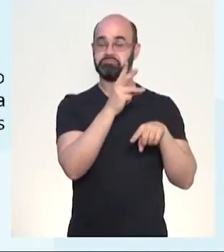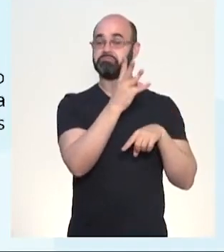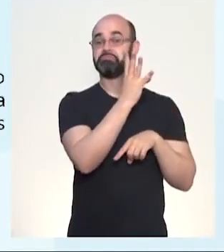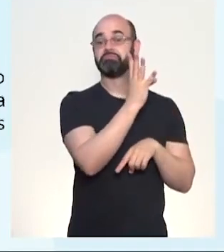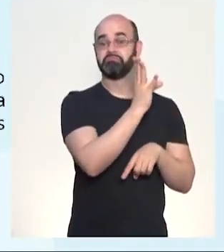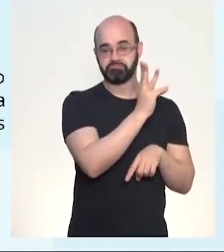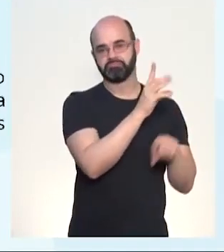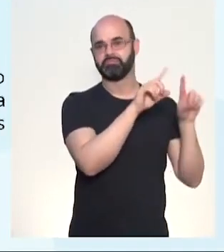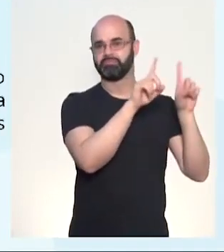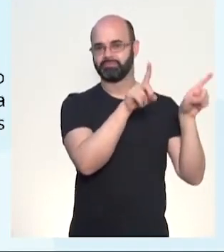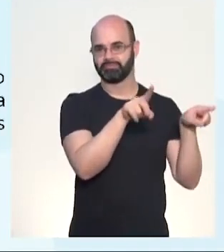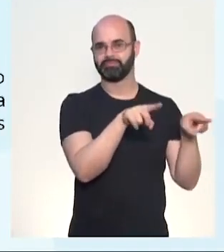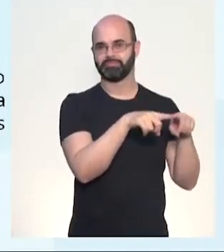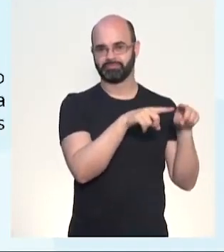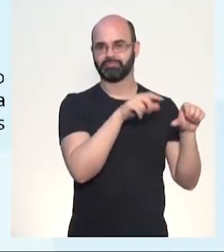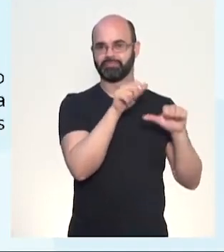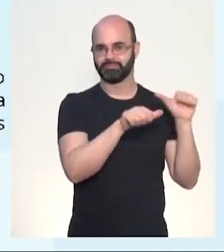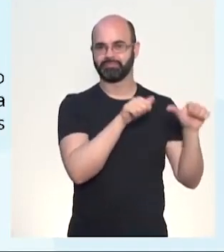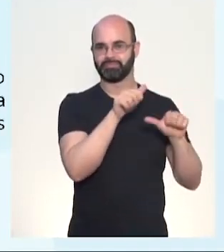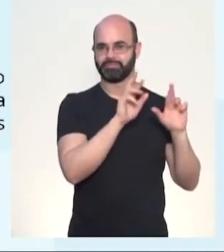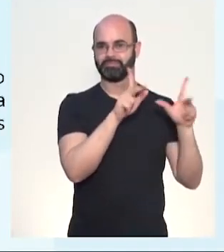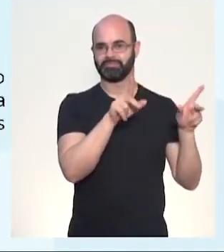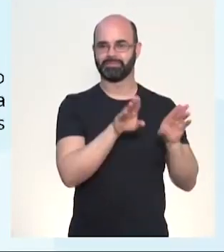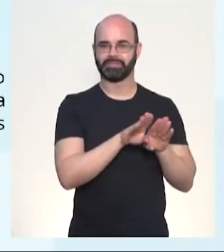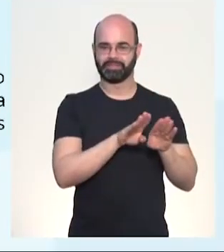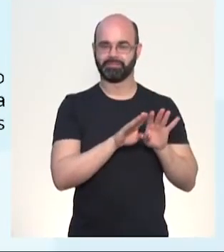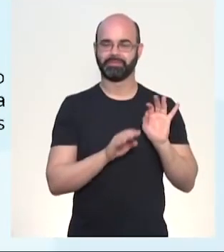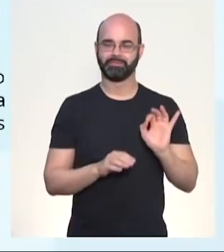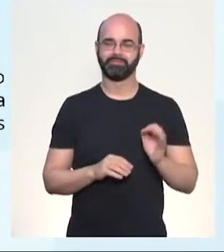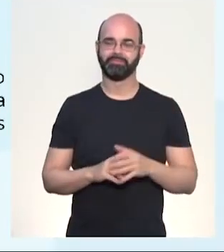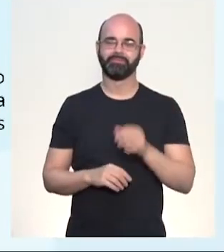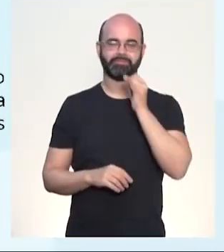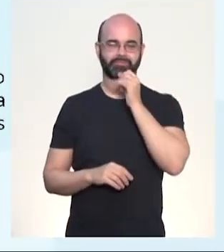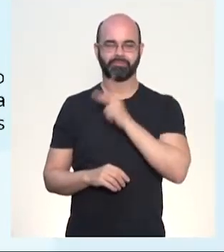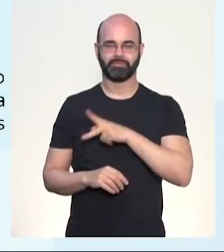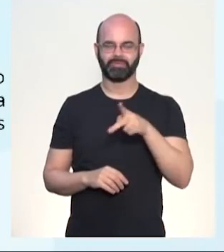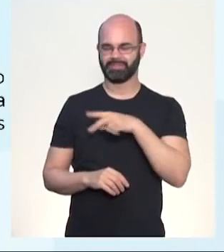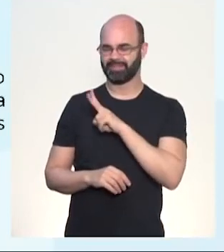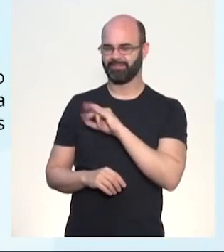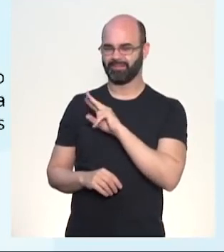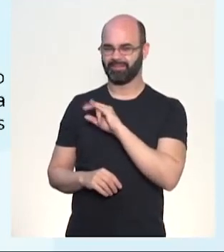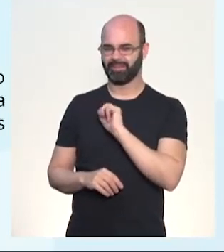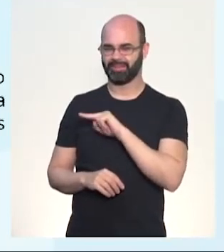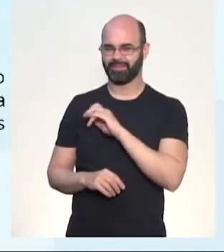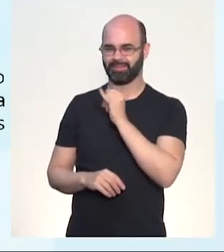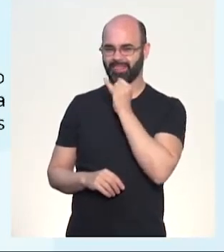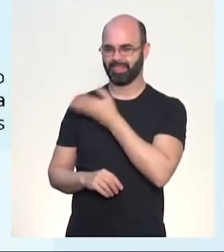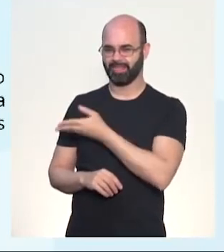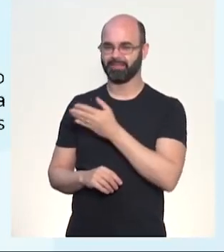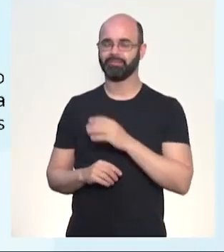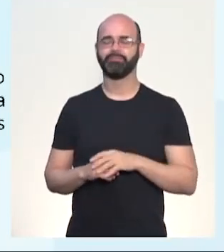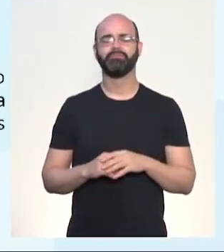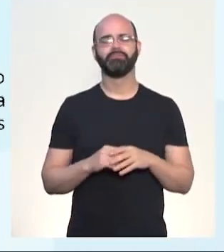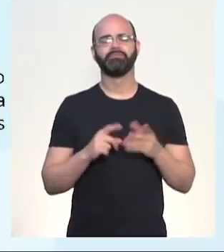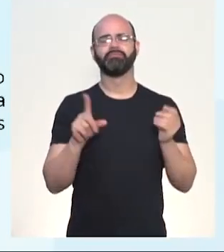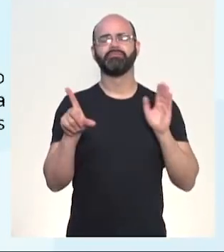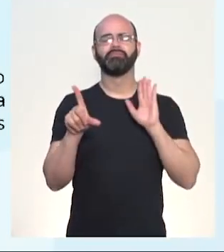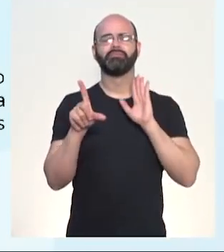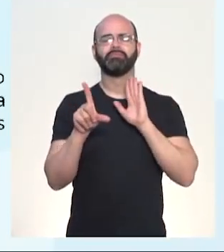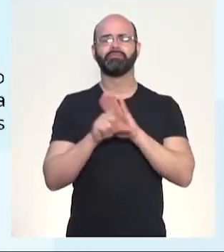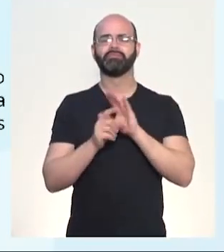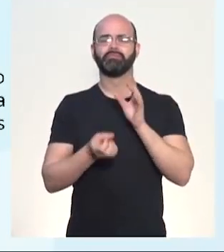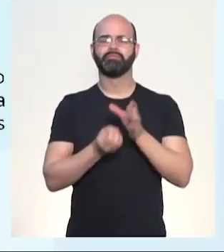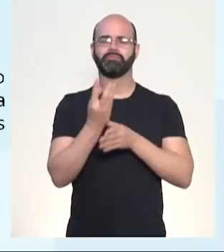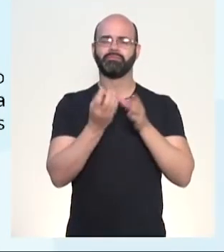também. Fato. A professora, no caso a Viviane, solicitou que os estudantes encontrassem uma lei de formação